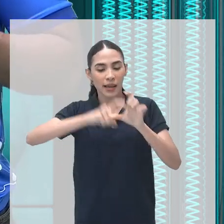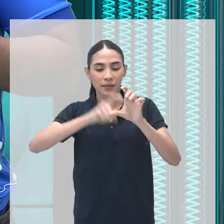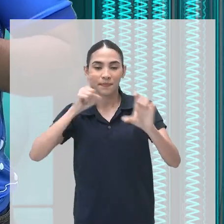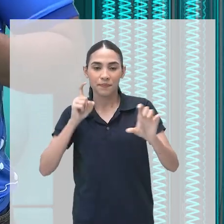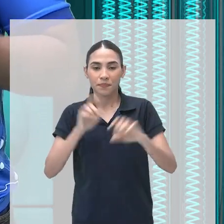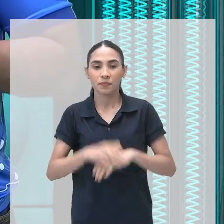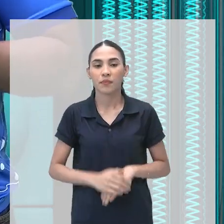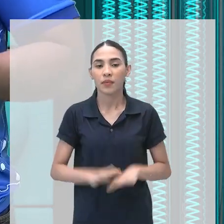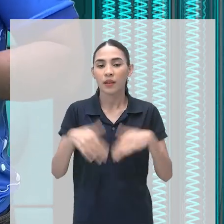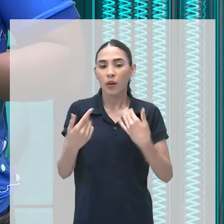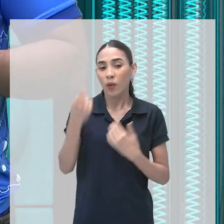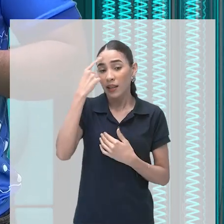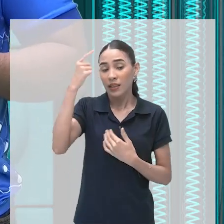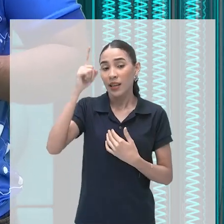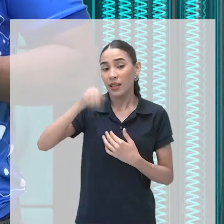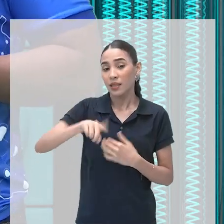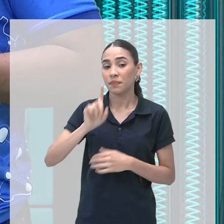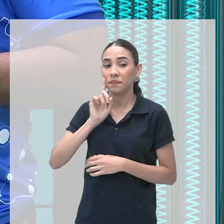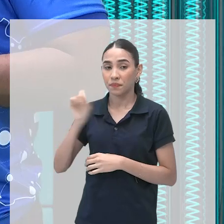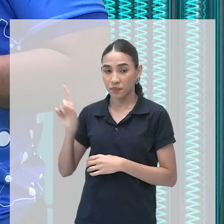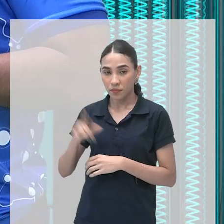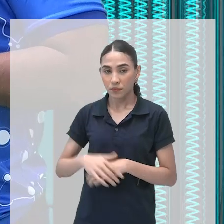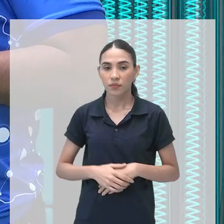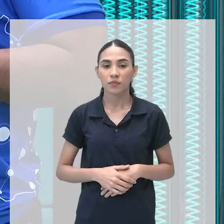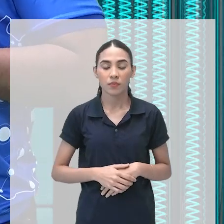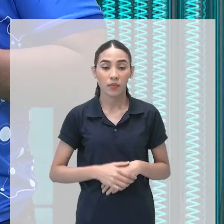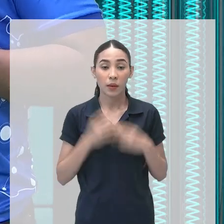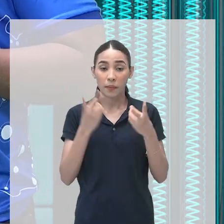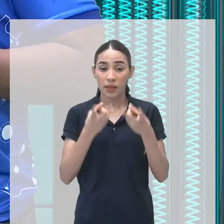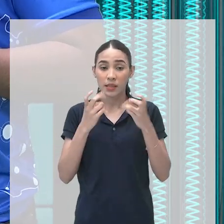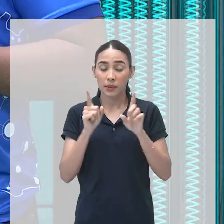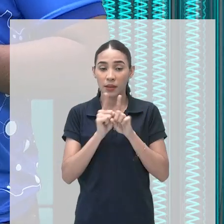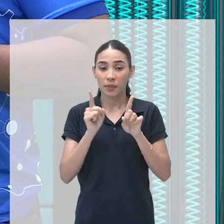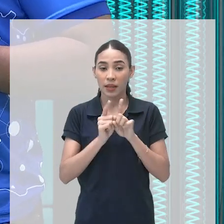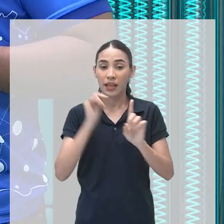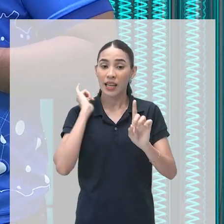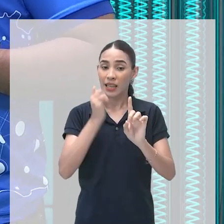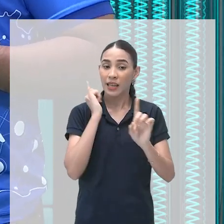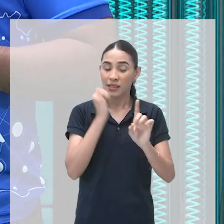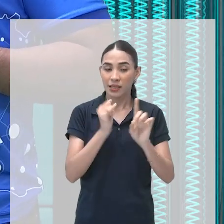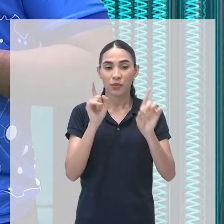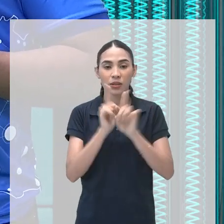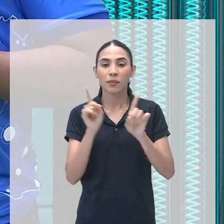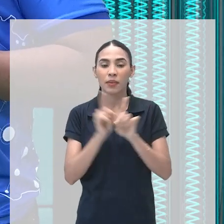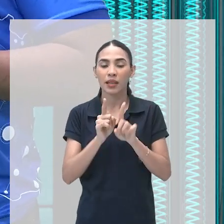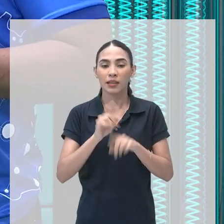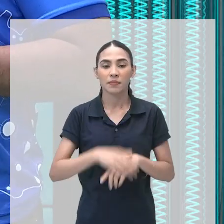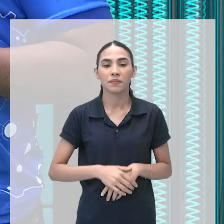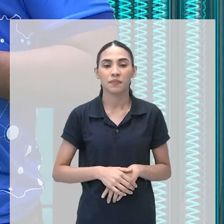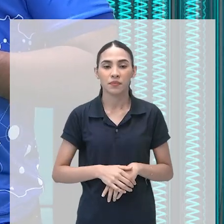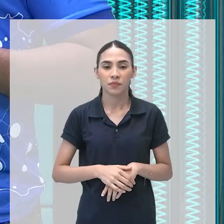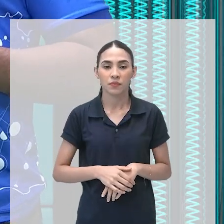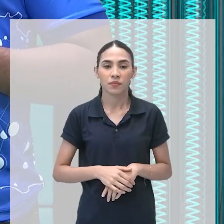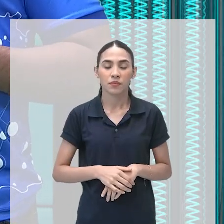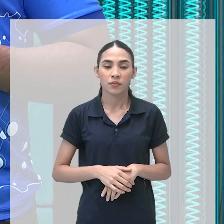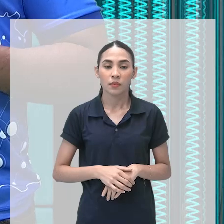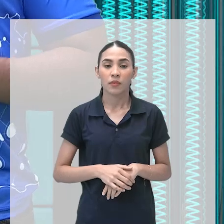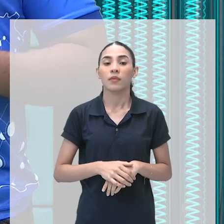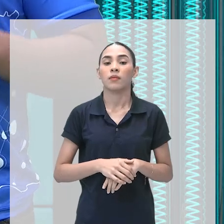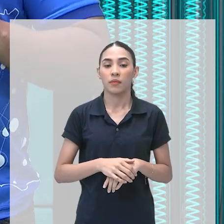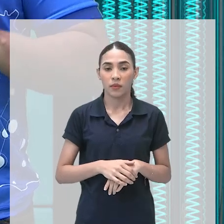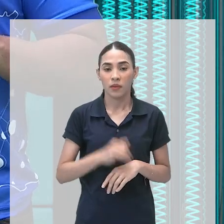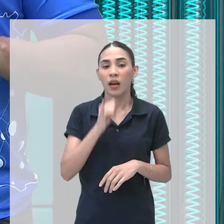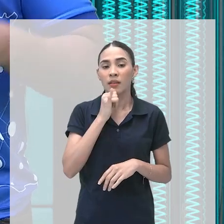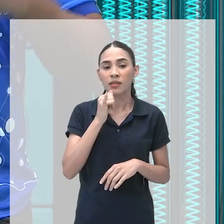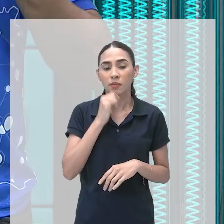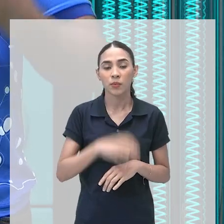essa é a ideia conotativa que nós temos aqui. E observe que a narração também te direciona para a